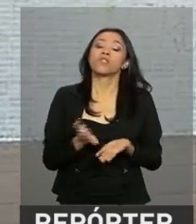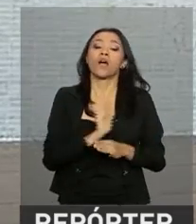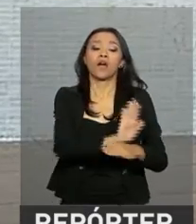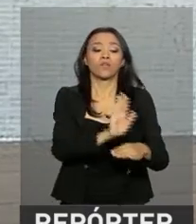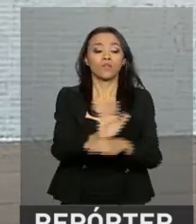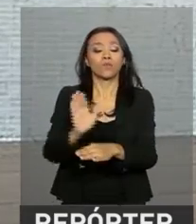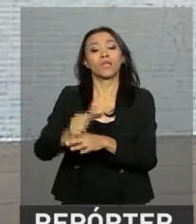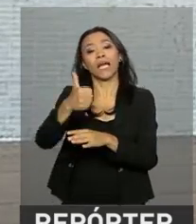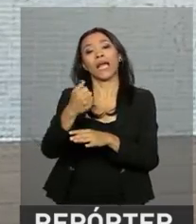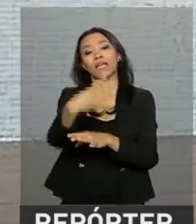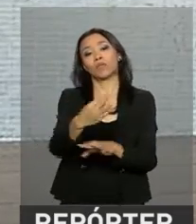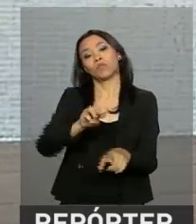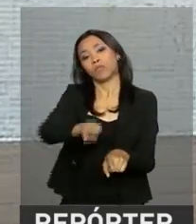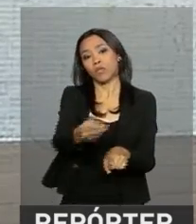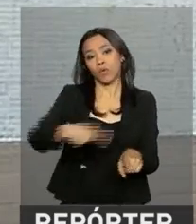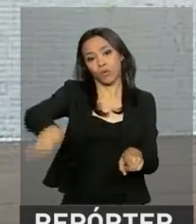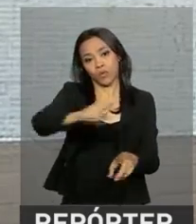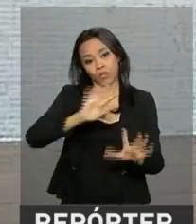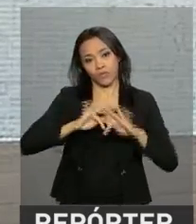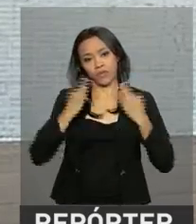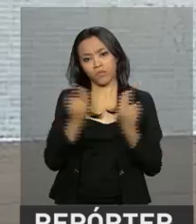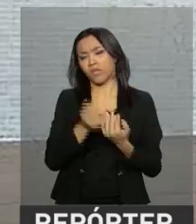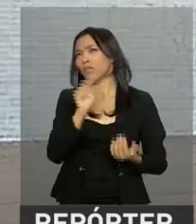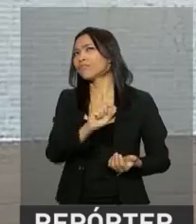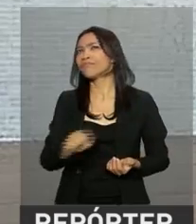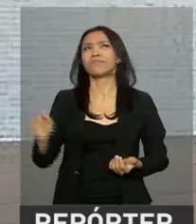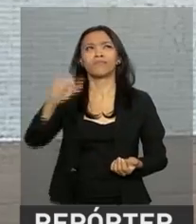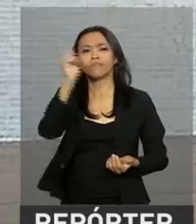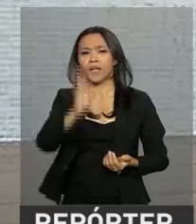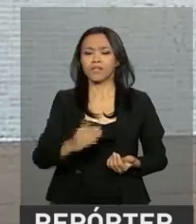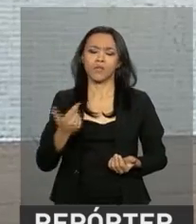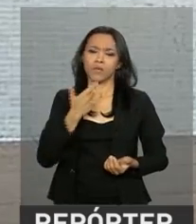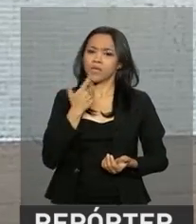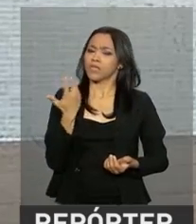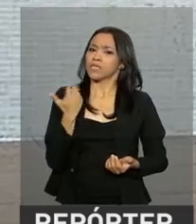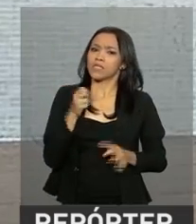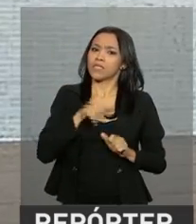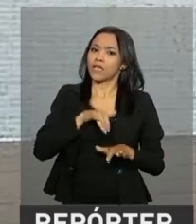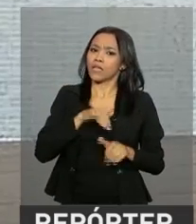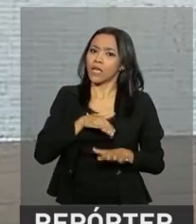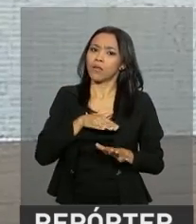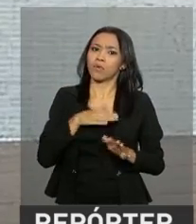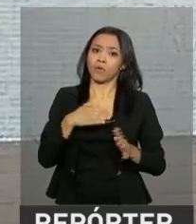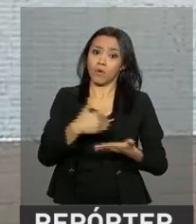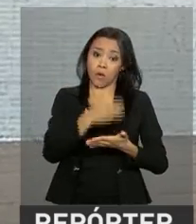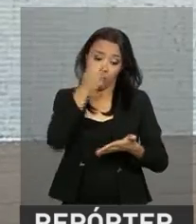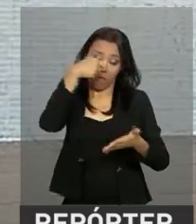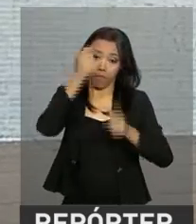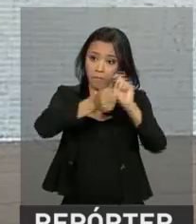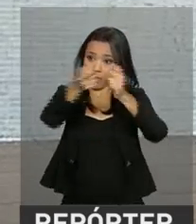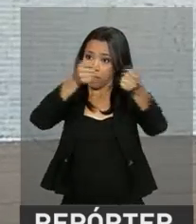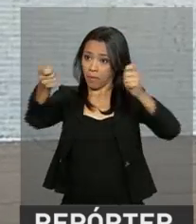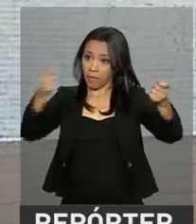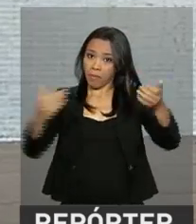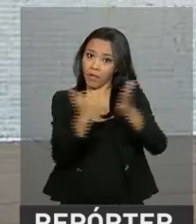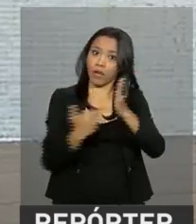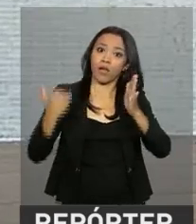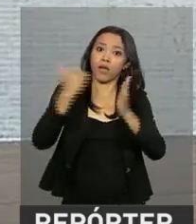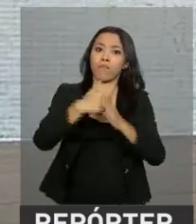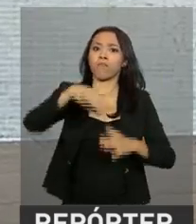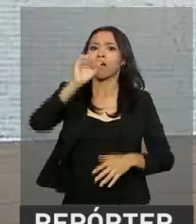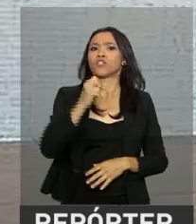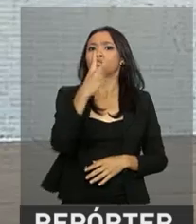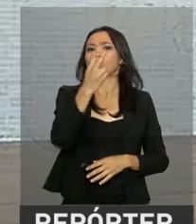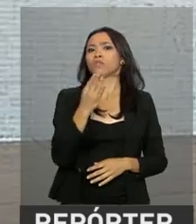14 milhões de famílias em todo o país em setembro a folha de pagamento alcançou mais de R 2 bilhões e